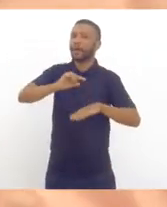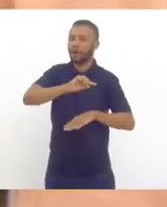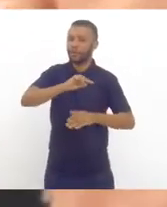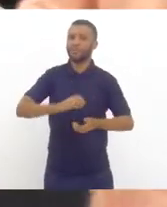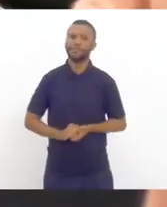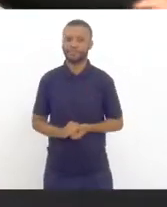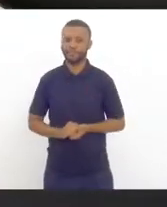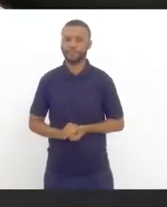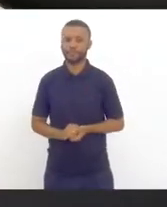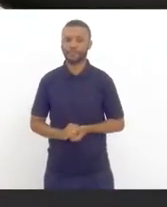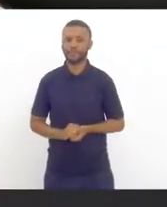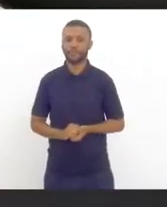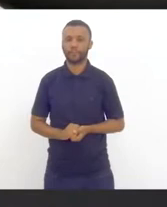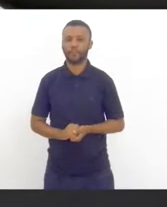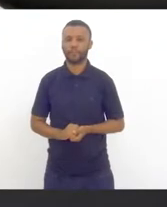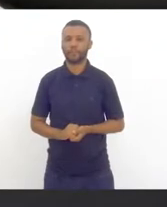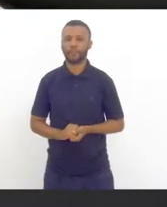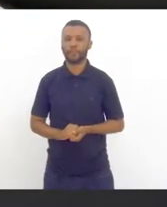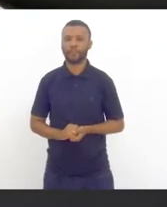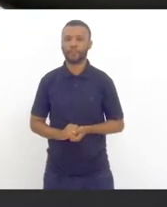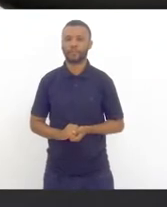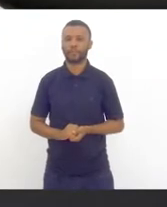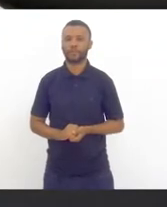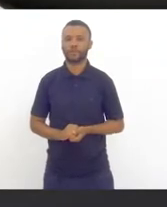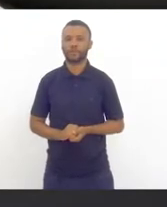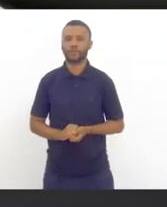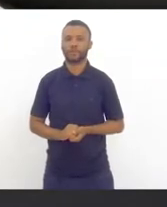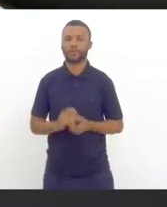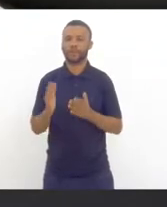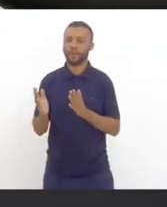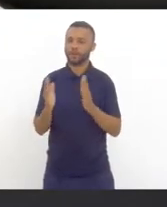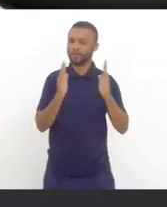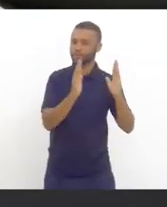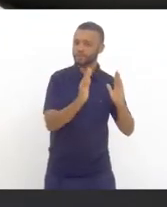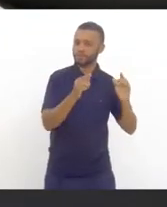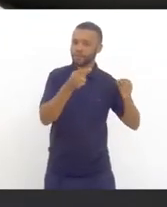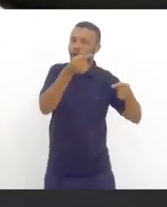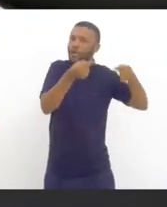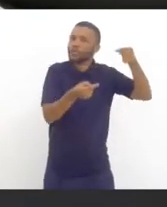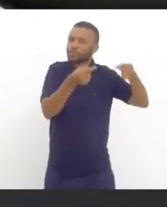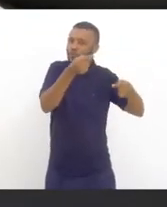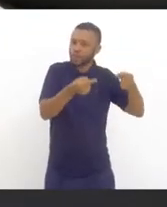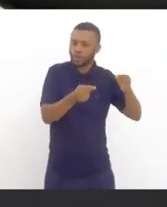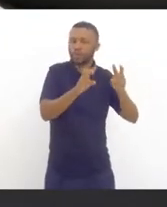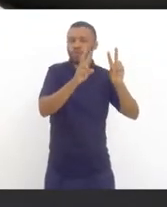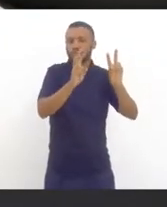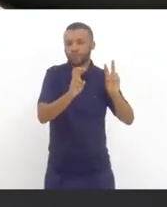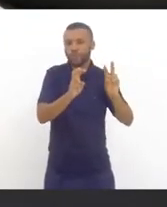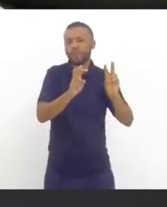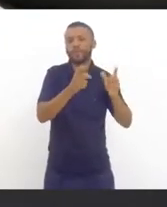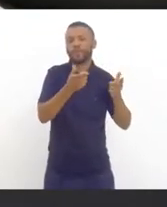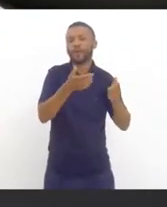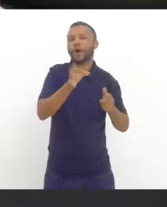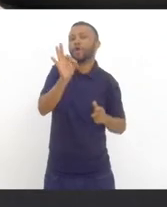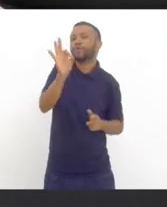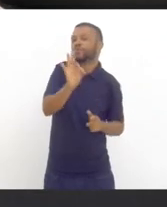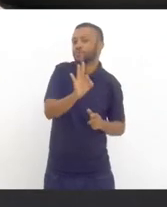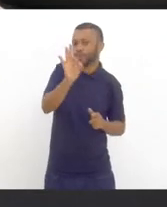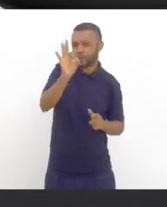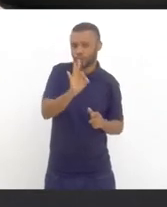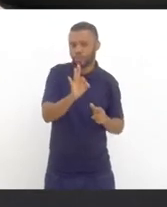a segunda parte, exatamente a discussão dos indicadores